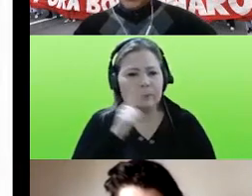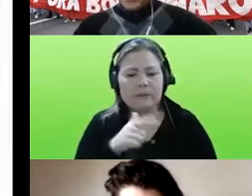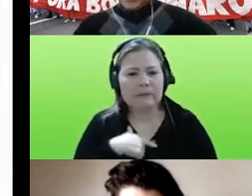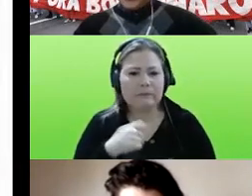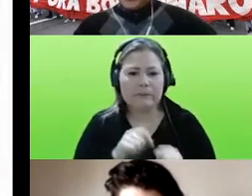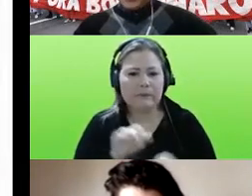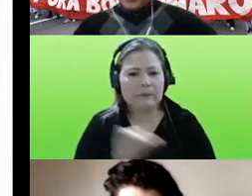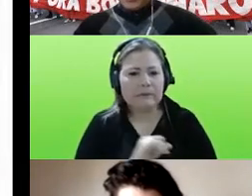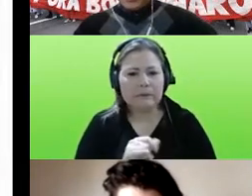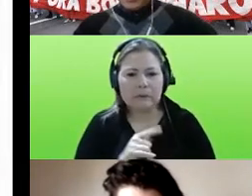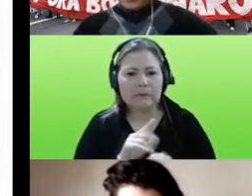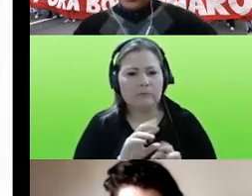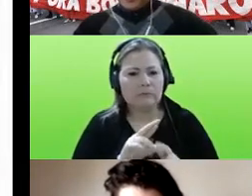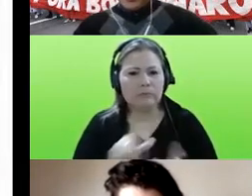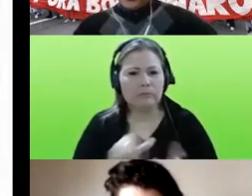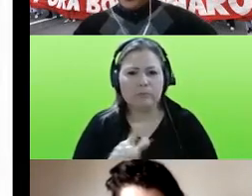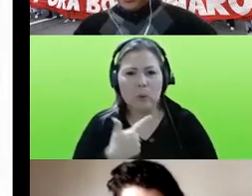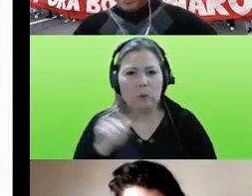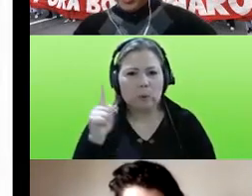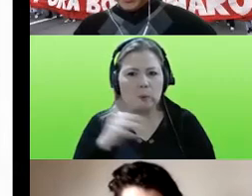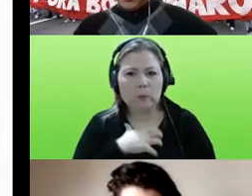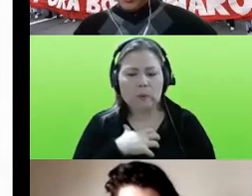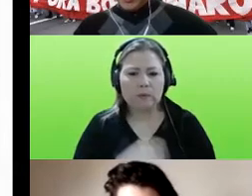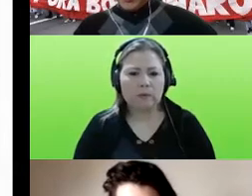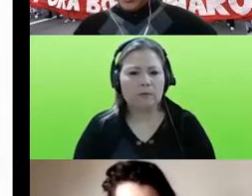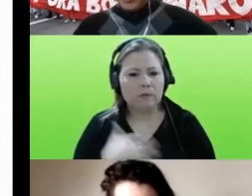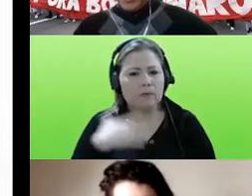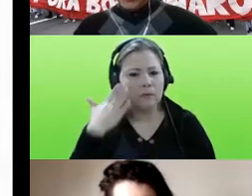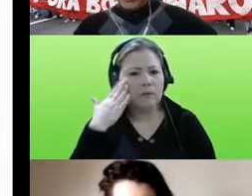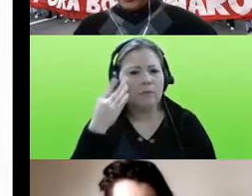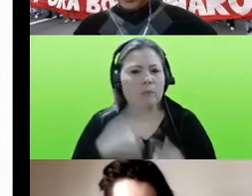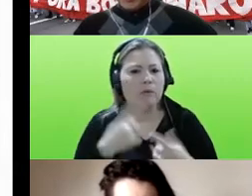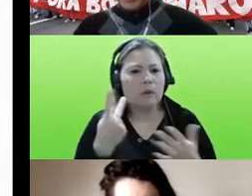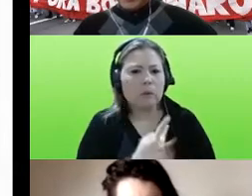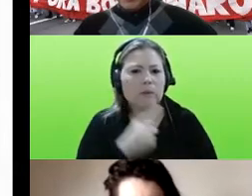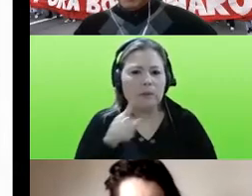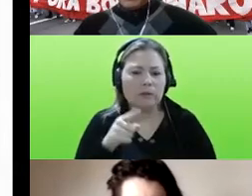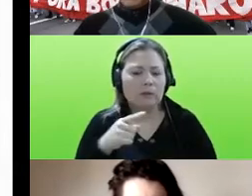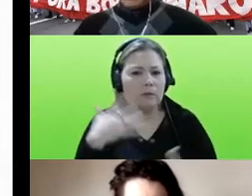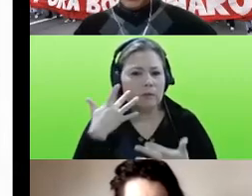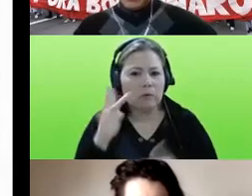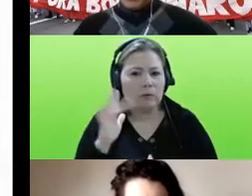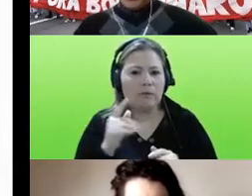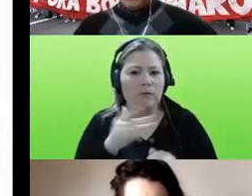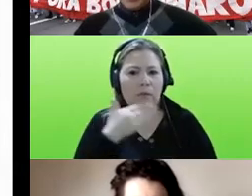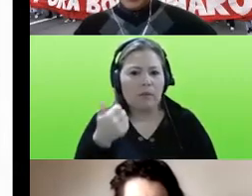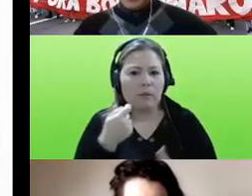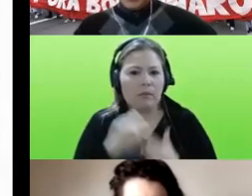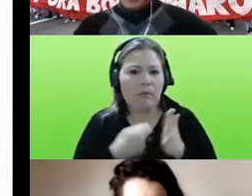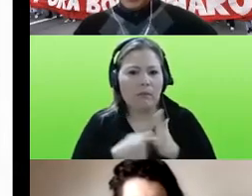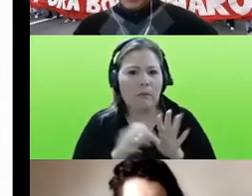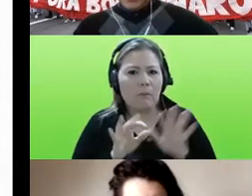que abandonar esse sistema aqui. Eu já sei por que é que está acontecendo isso, mas não sei se vale a pena tentar